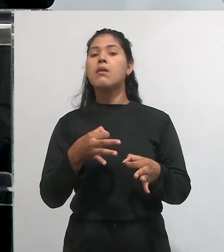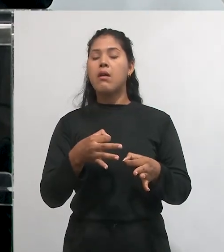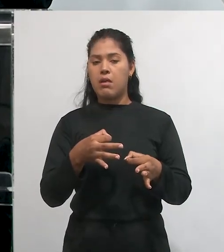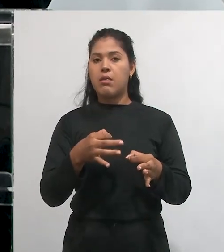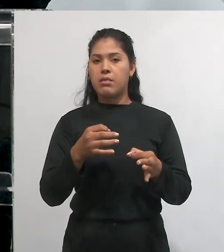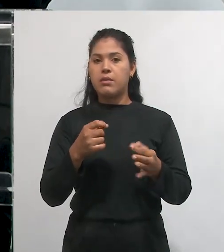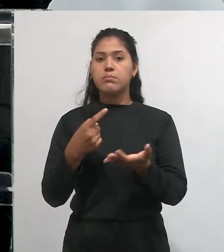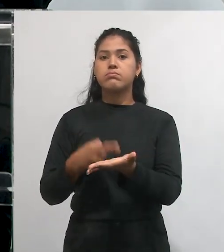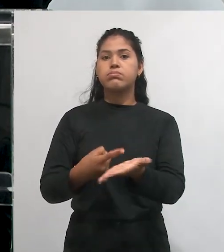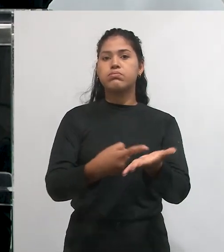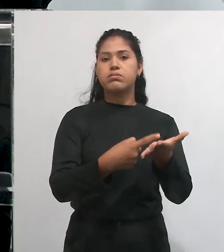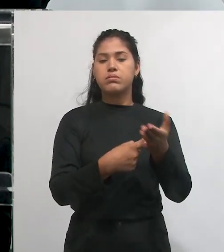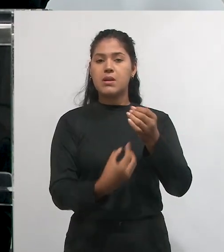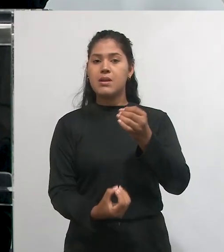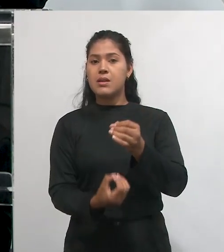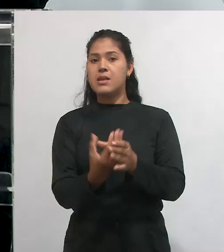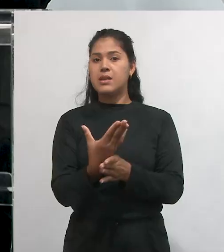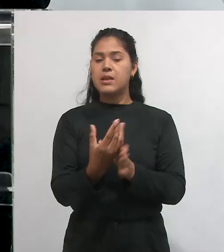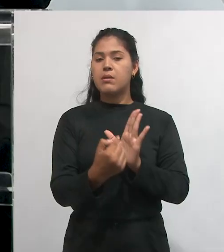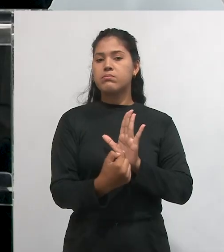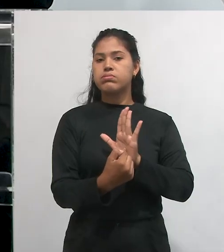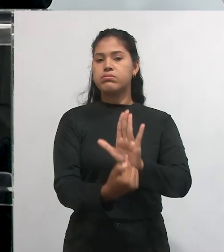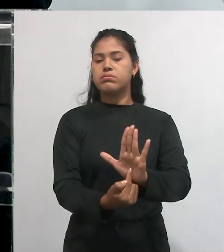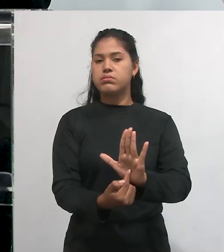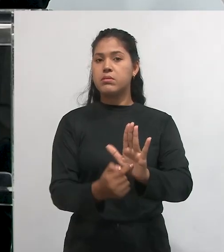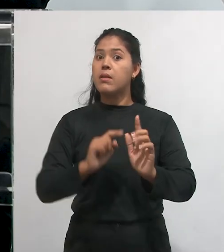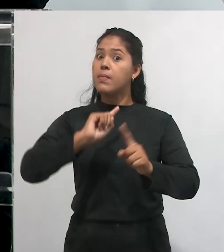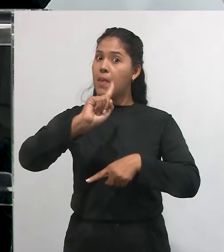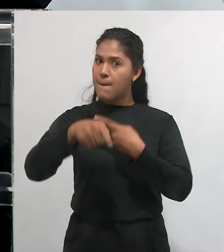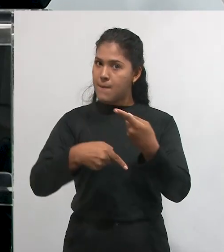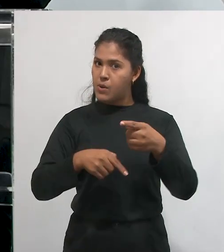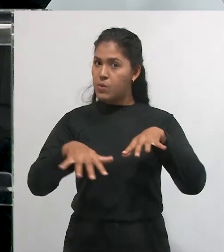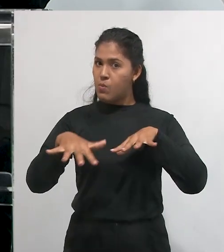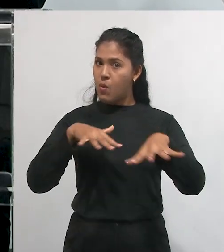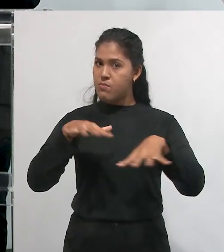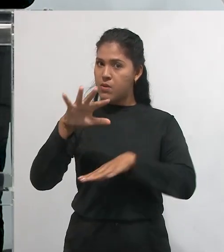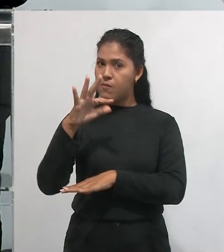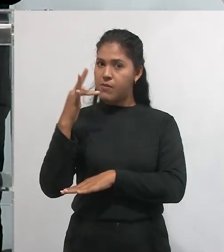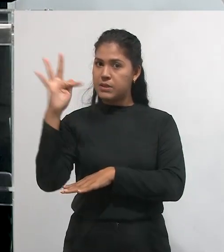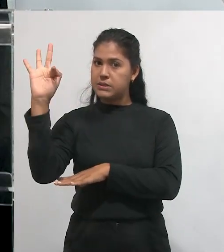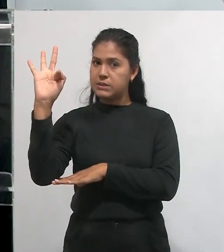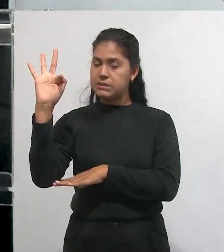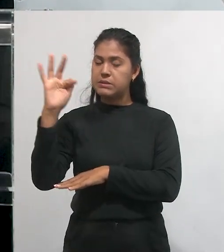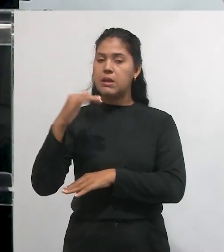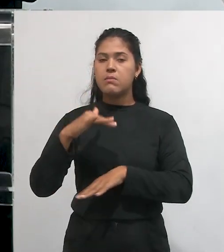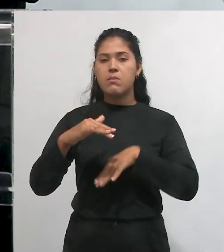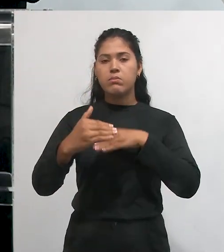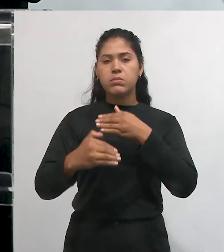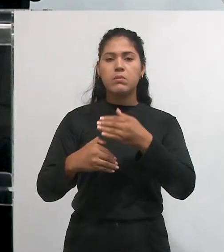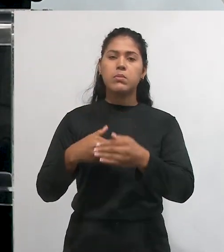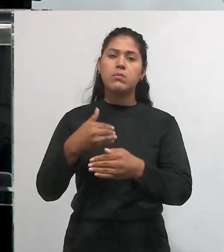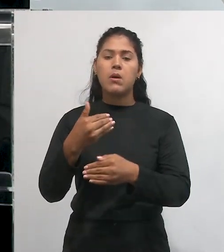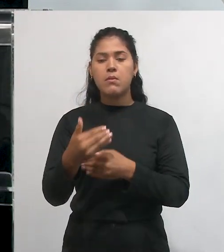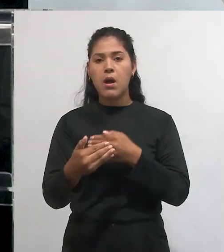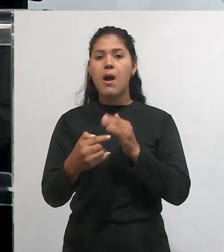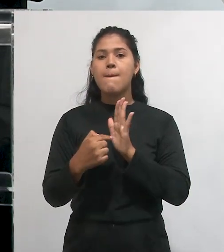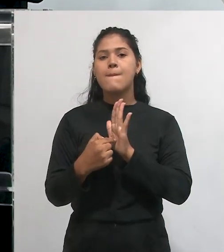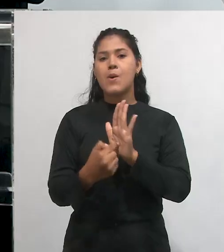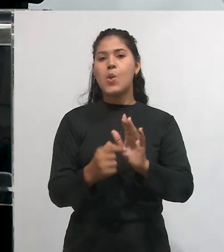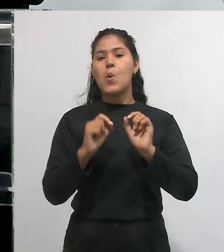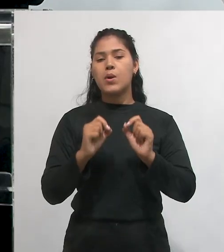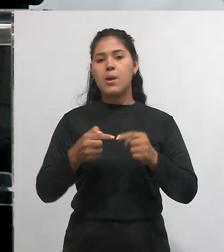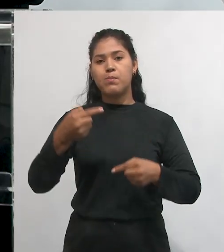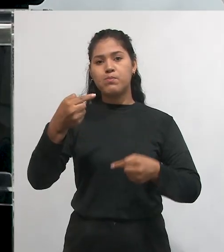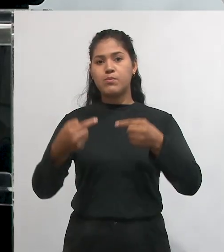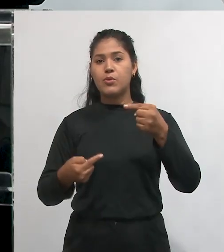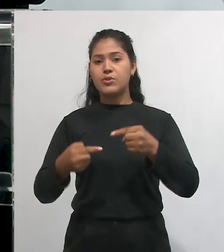consensual, se cria uma representação, depois da Revolução Francesa, vai desembocar numa representação